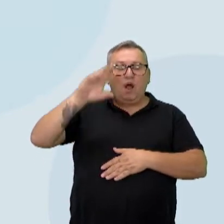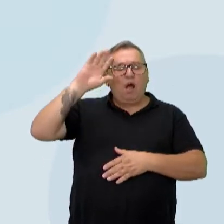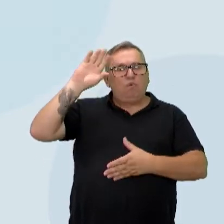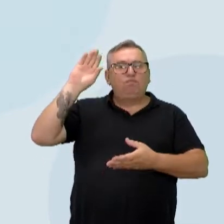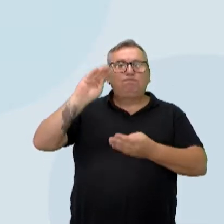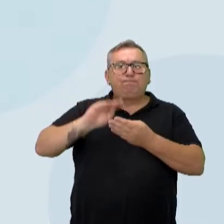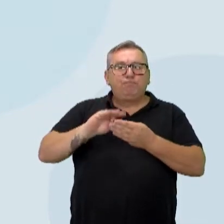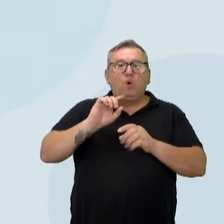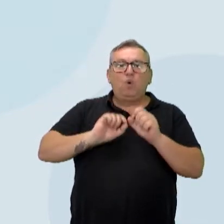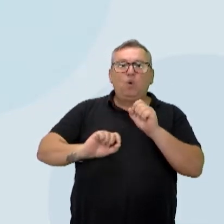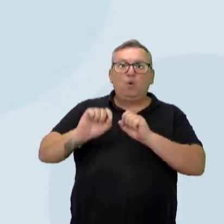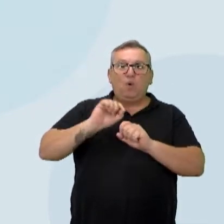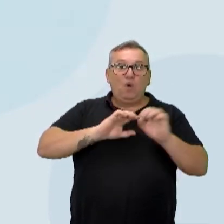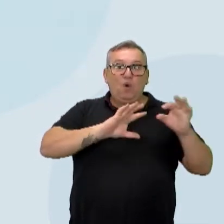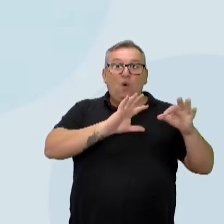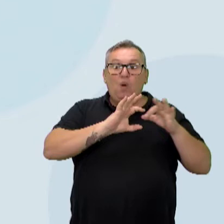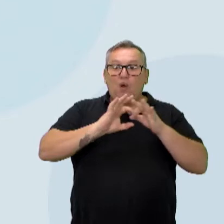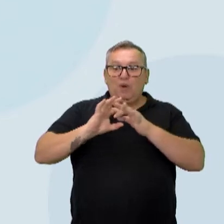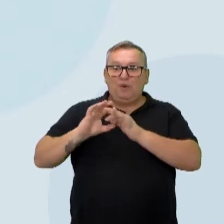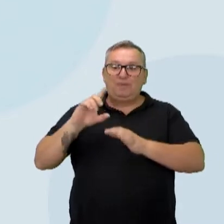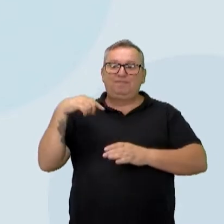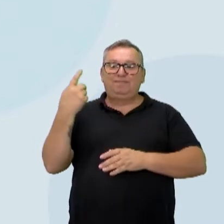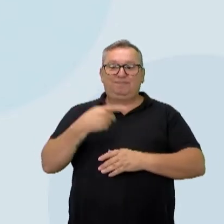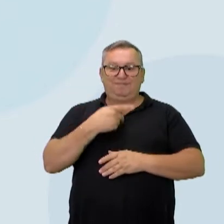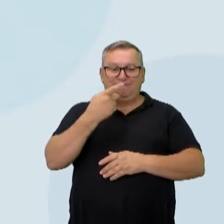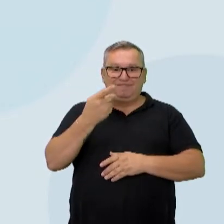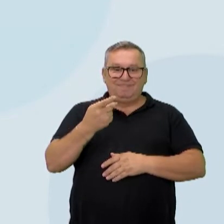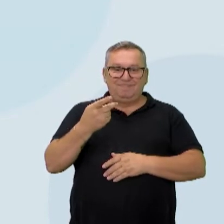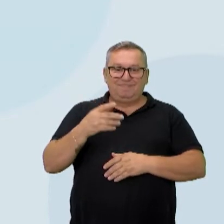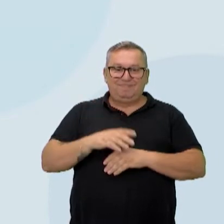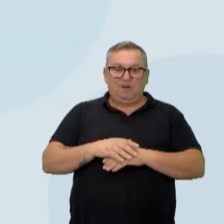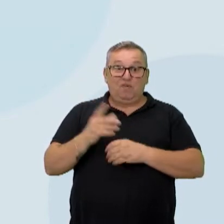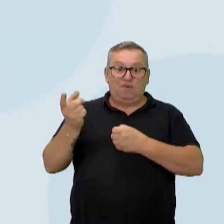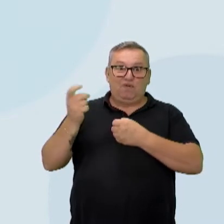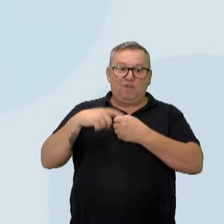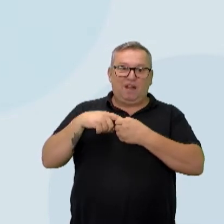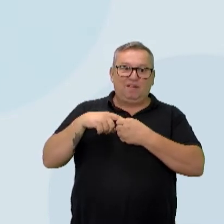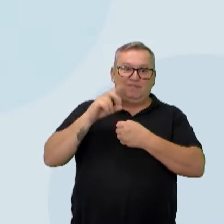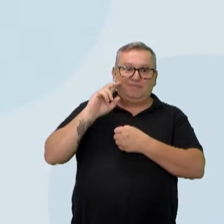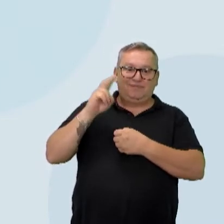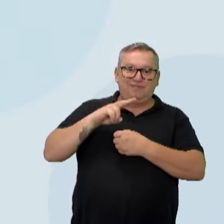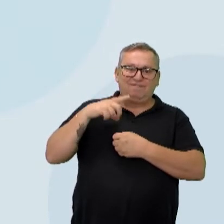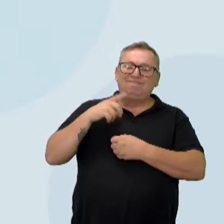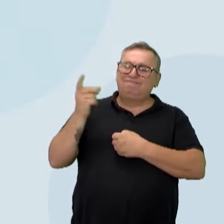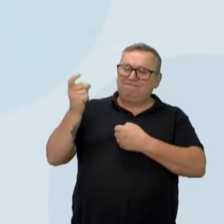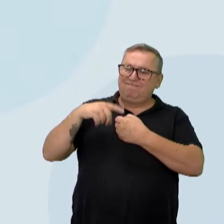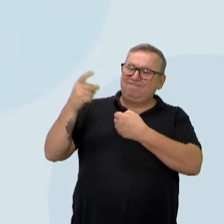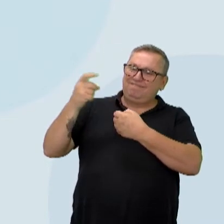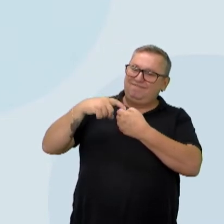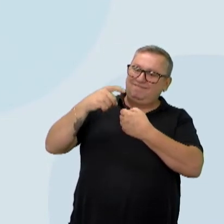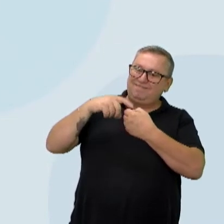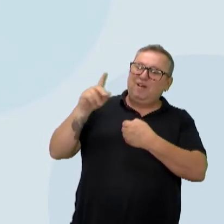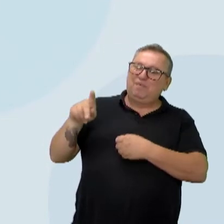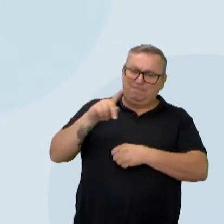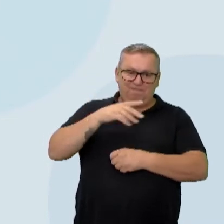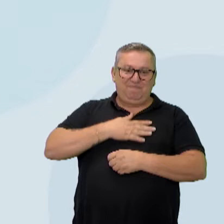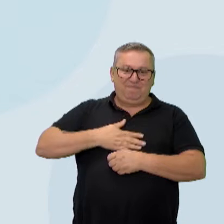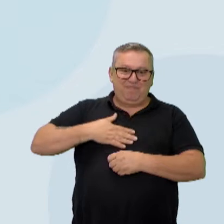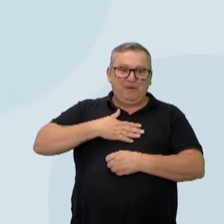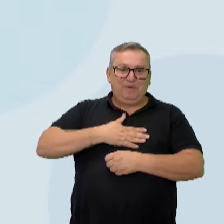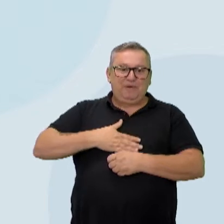entenderem quais aí contextos que nós estamos falando. Eu vou dar uma voltada de novo, Pro que gosta de voltar a tela, mas eu vou lá no